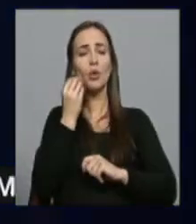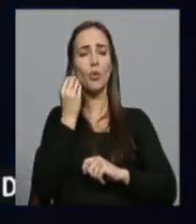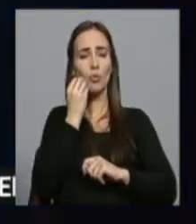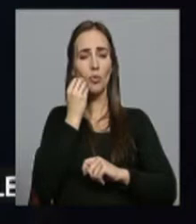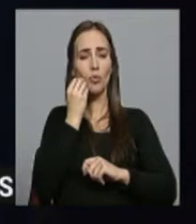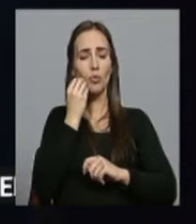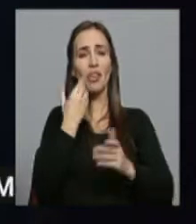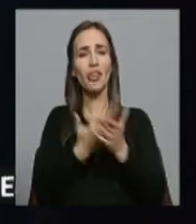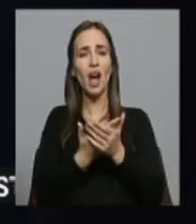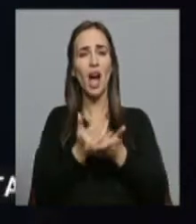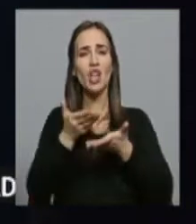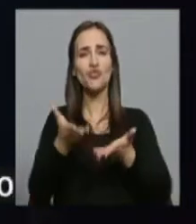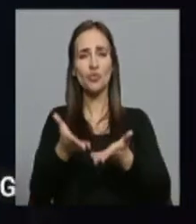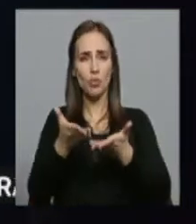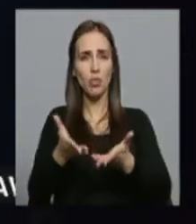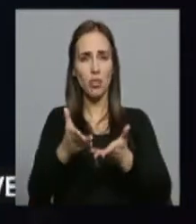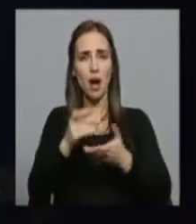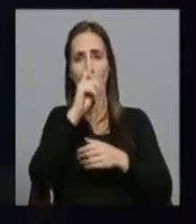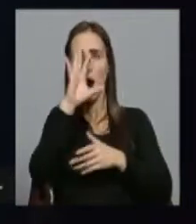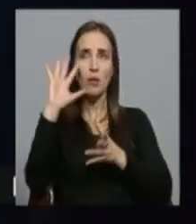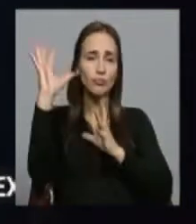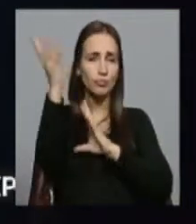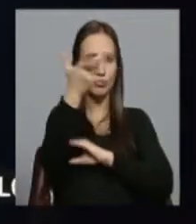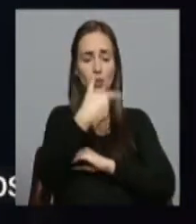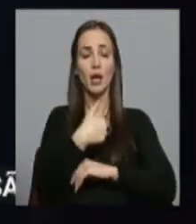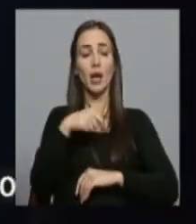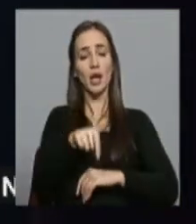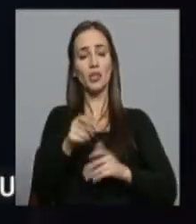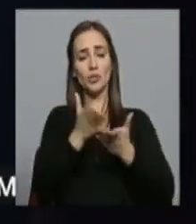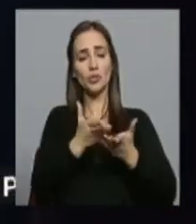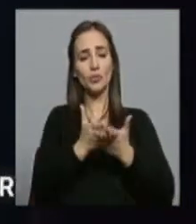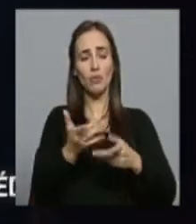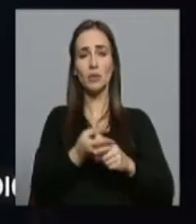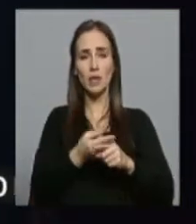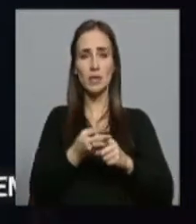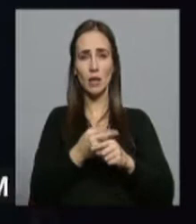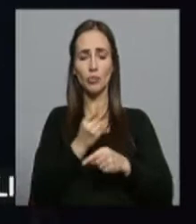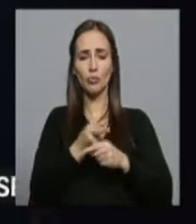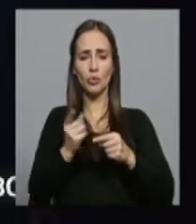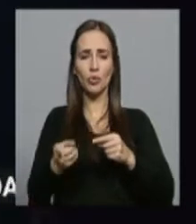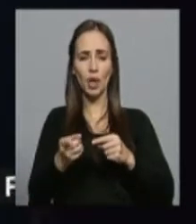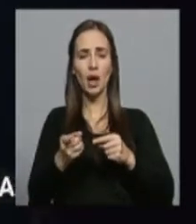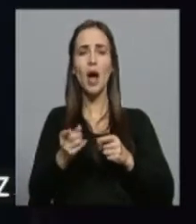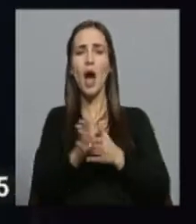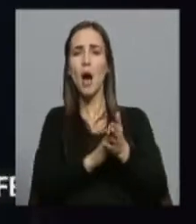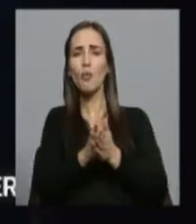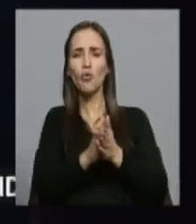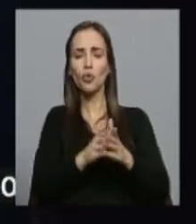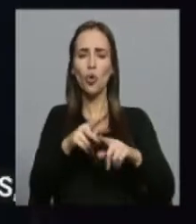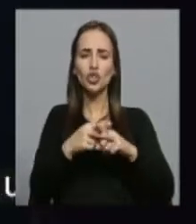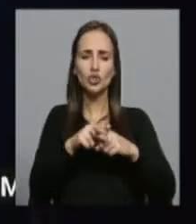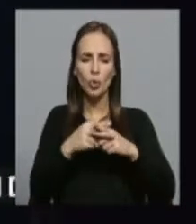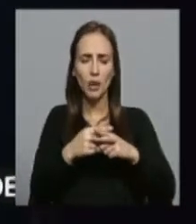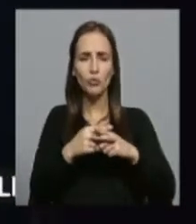para a atmosfera. Este estudo fez uma análise muito interessante. Utilizou um piezómetro, que é um instrumento para medir pressões